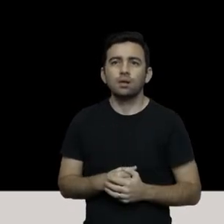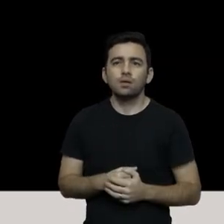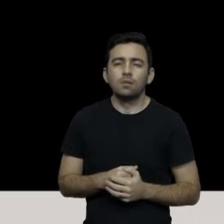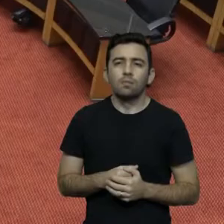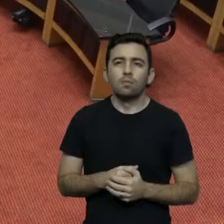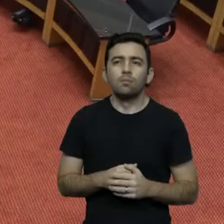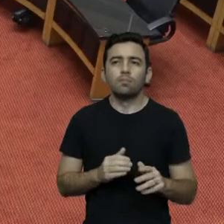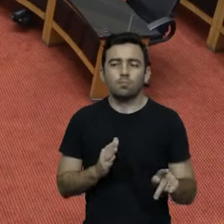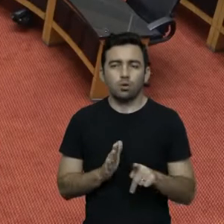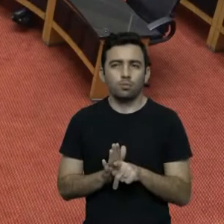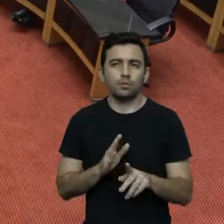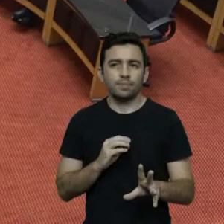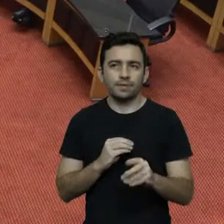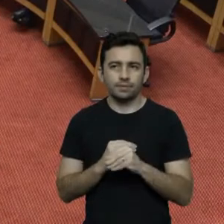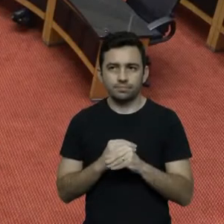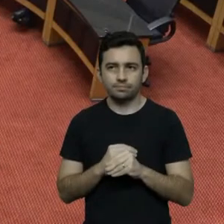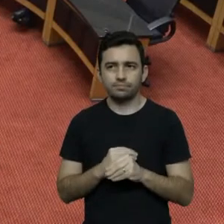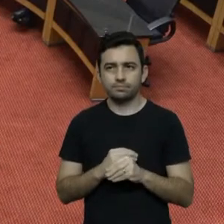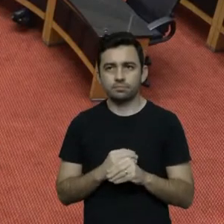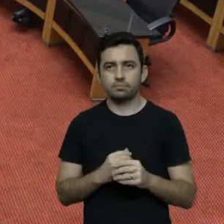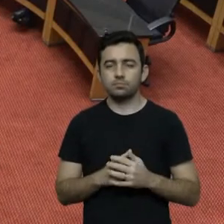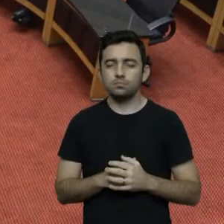a emenda à